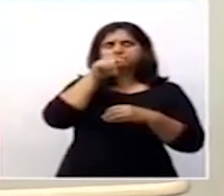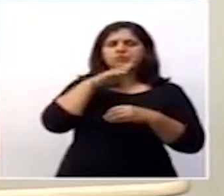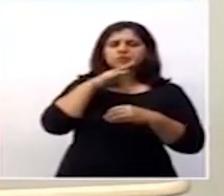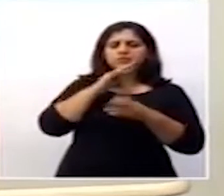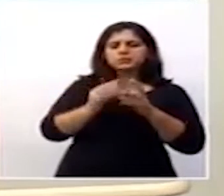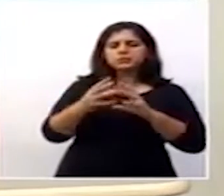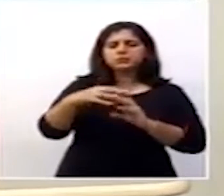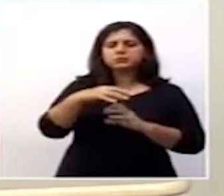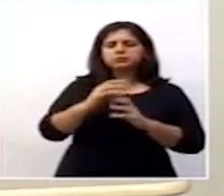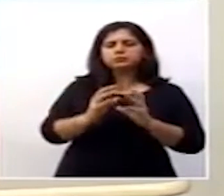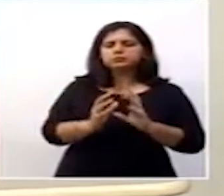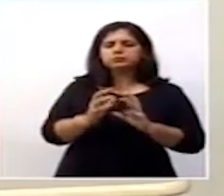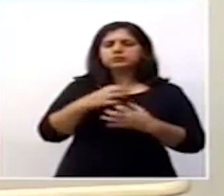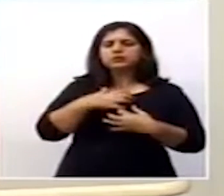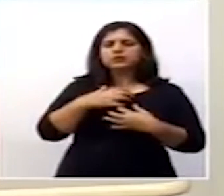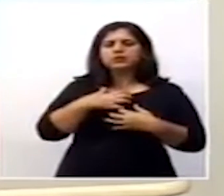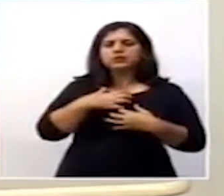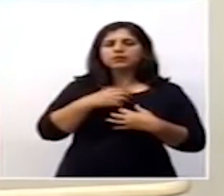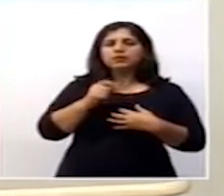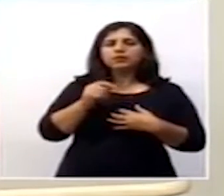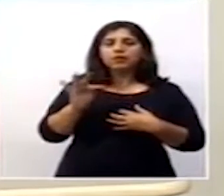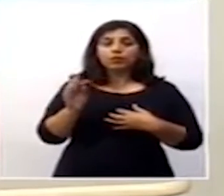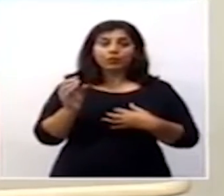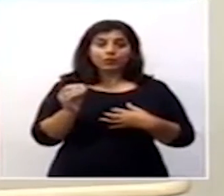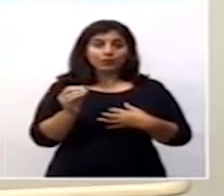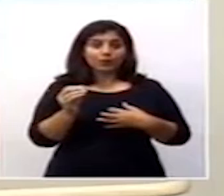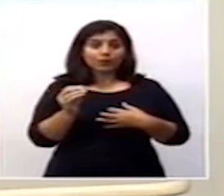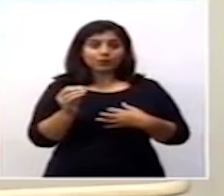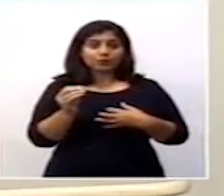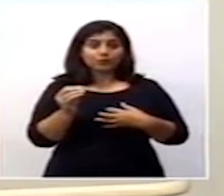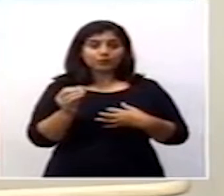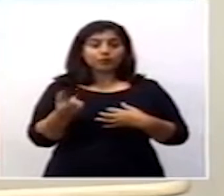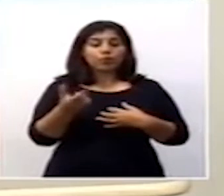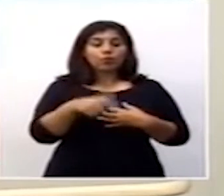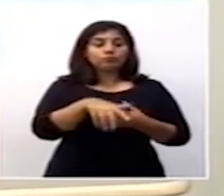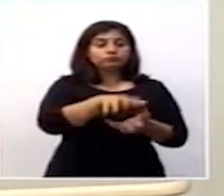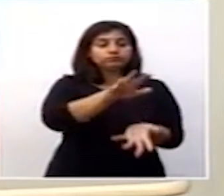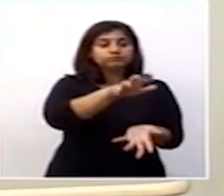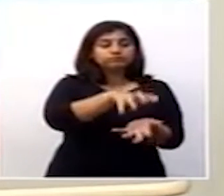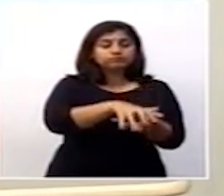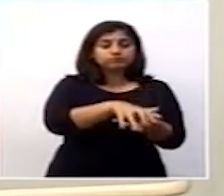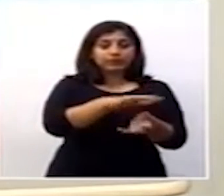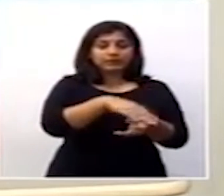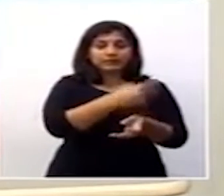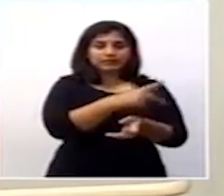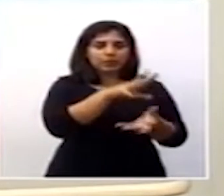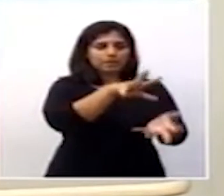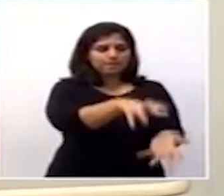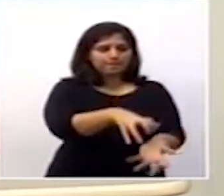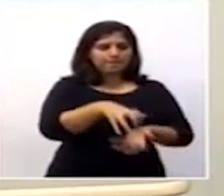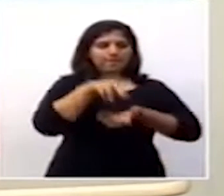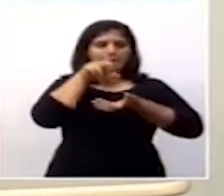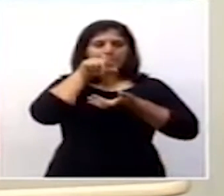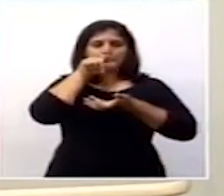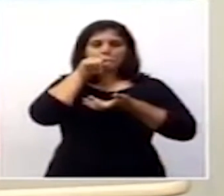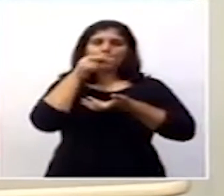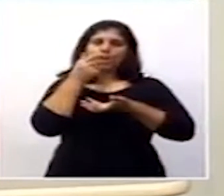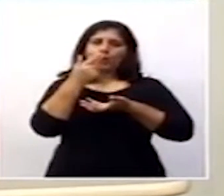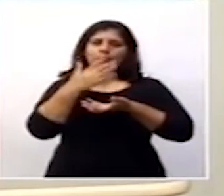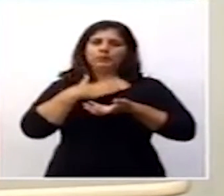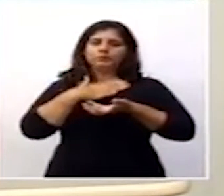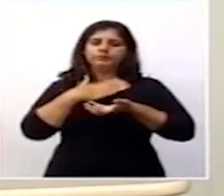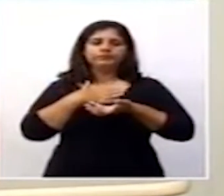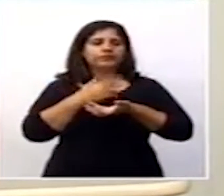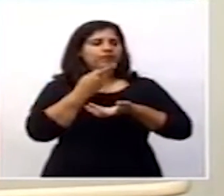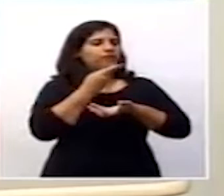conheceu um pouquinho o passarinho, e Tonho foi novamente até a armadilha de Dalma e pegou o pássaro colorido para ele. E